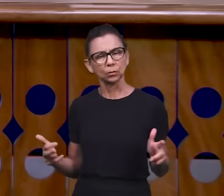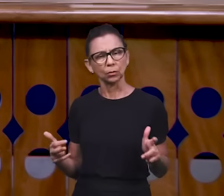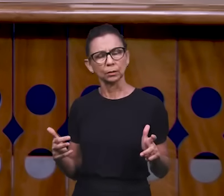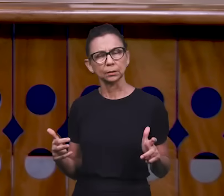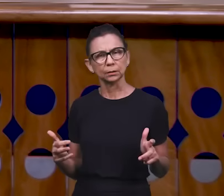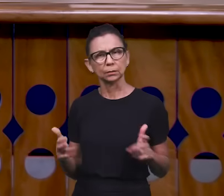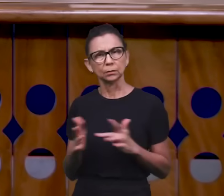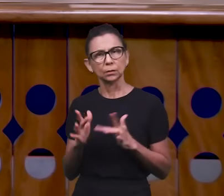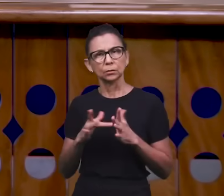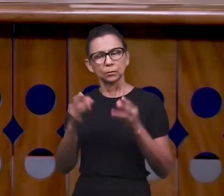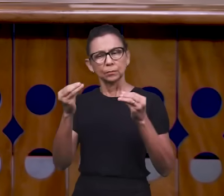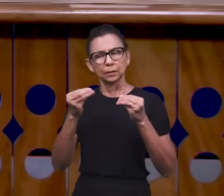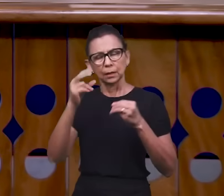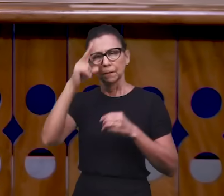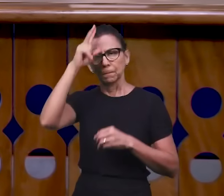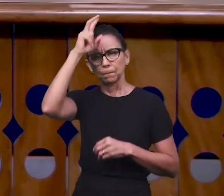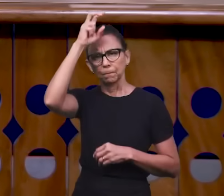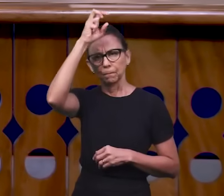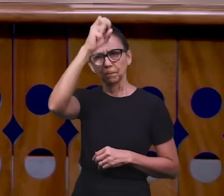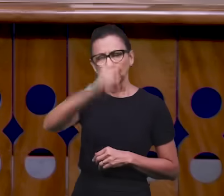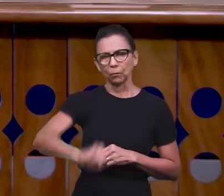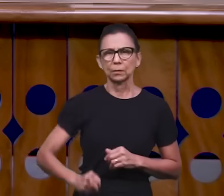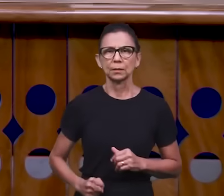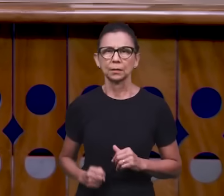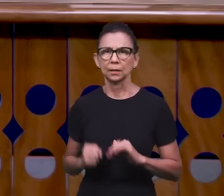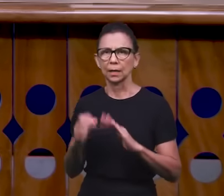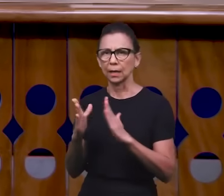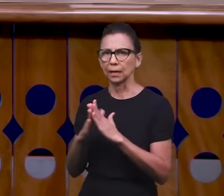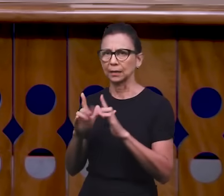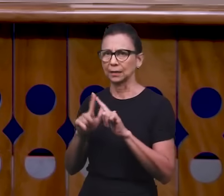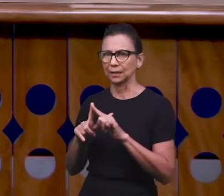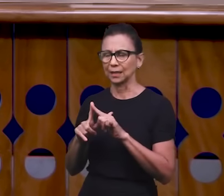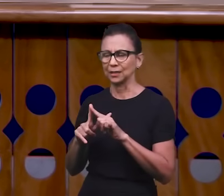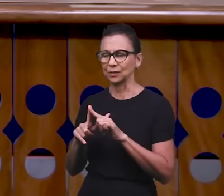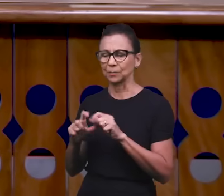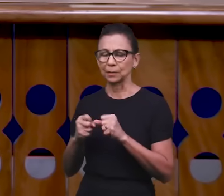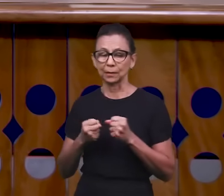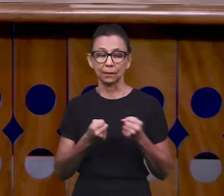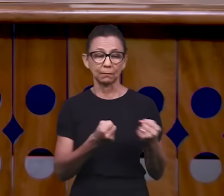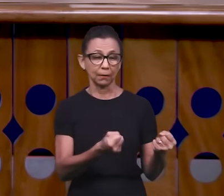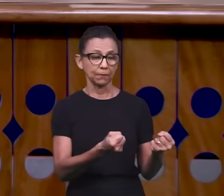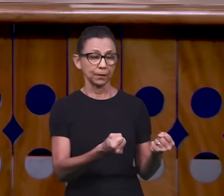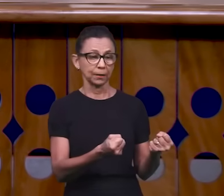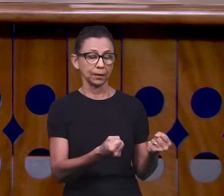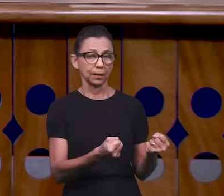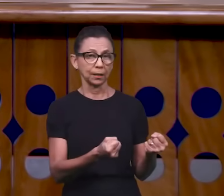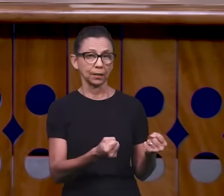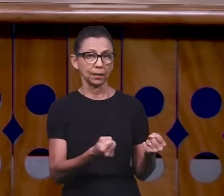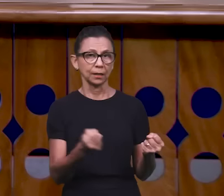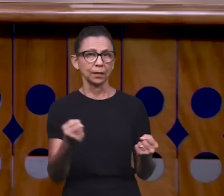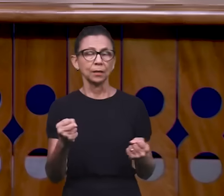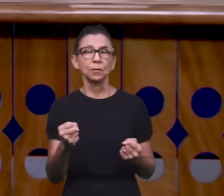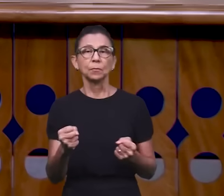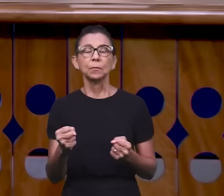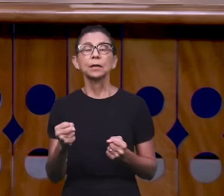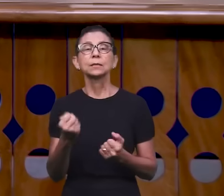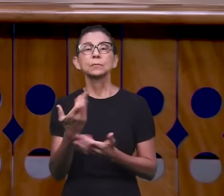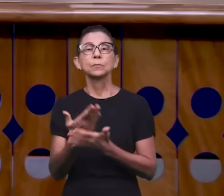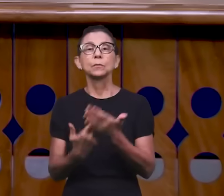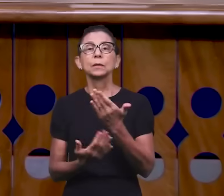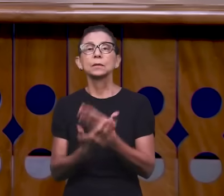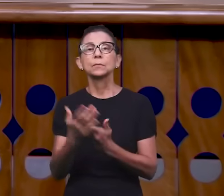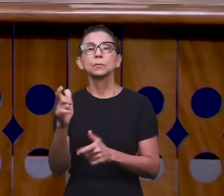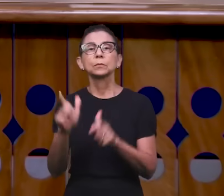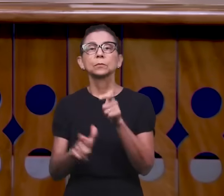O campo precisa ser protegido pela espada e pela lança, mas na mão dos fortes. Quem são os fortes? São aqueles